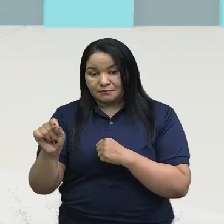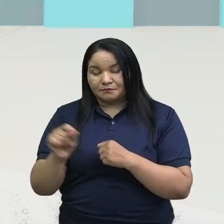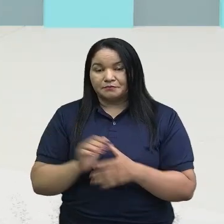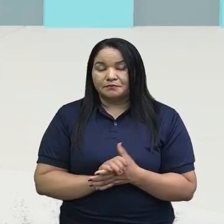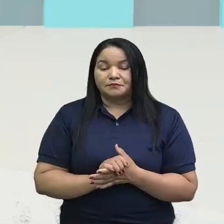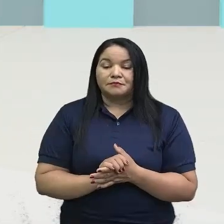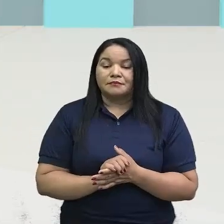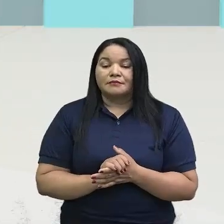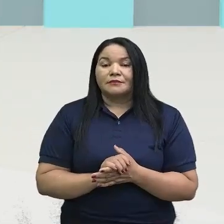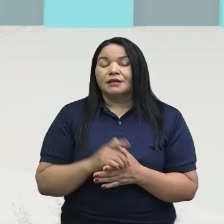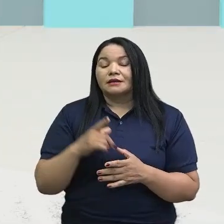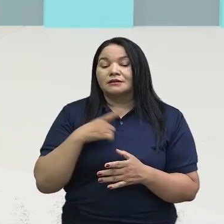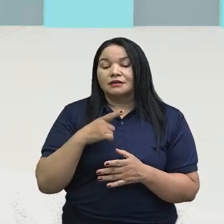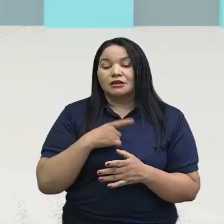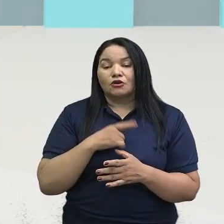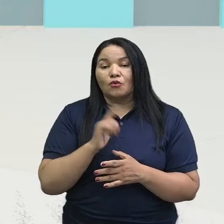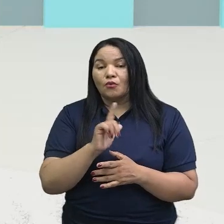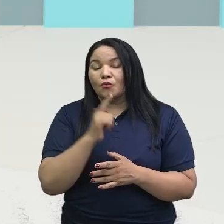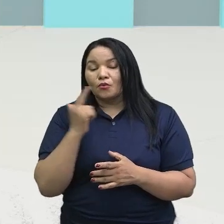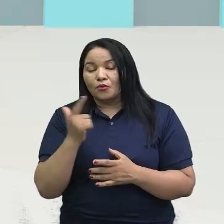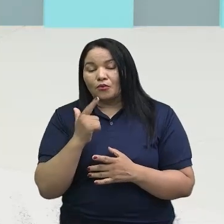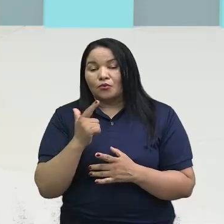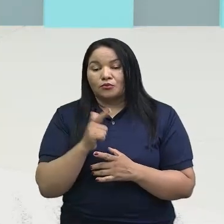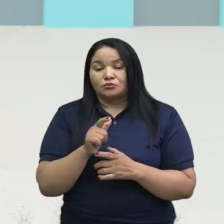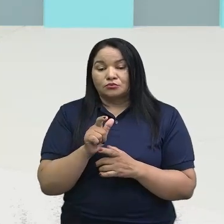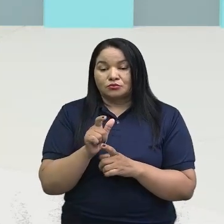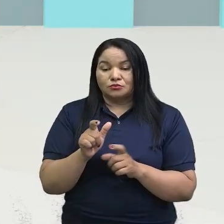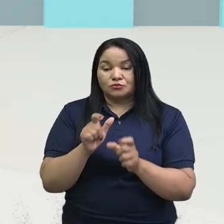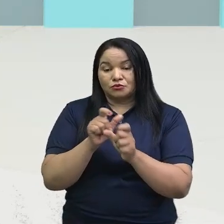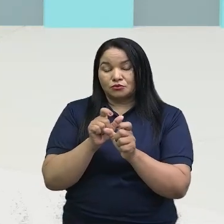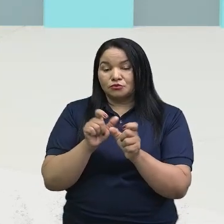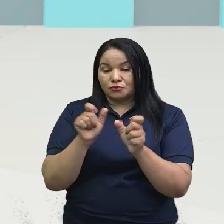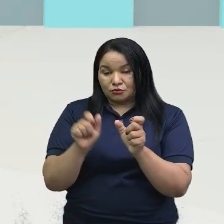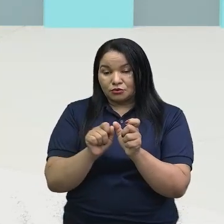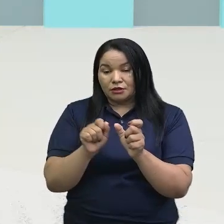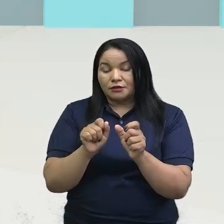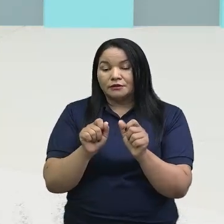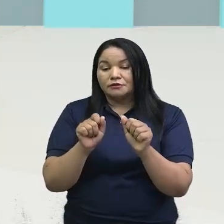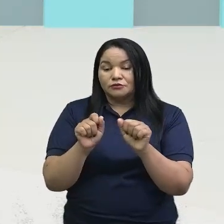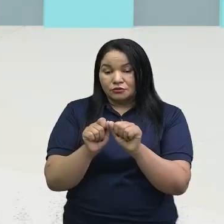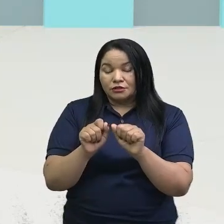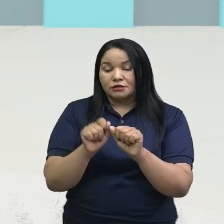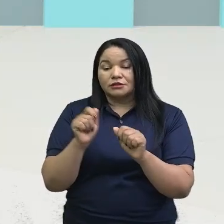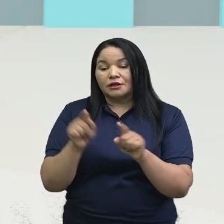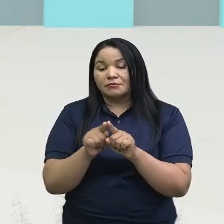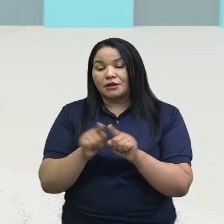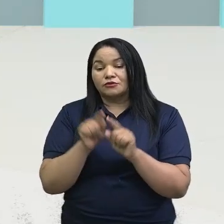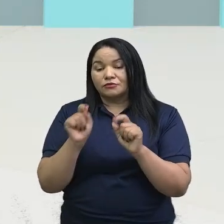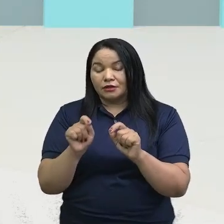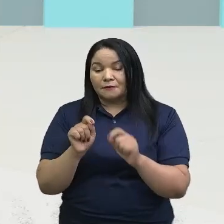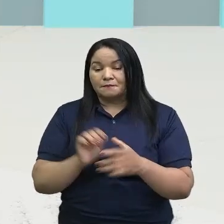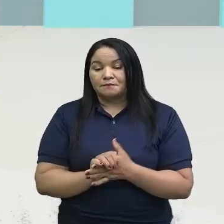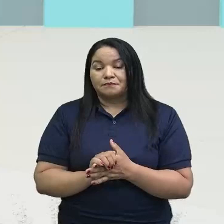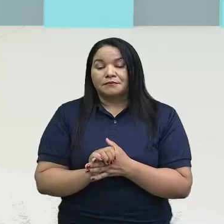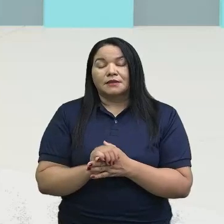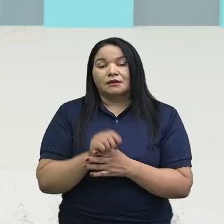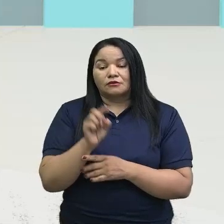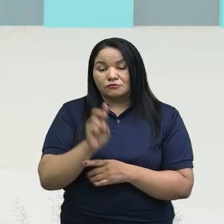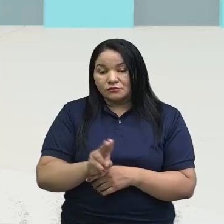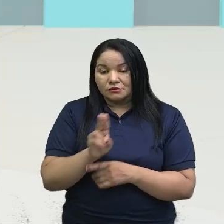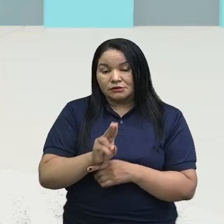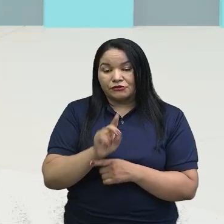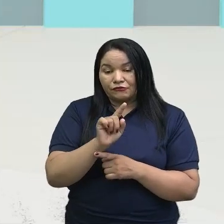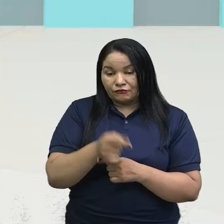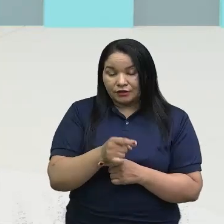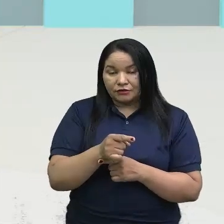como eu tenho um outro sujeito aí nessa oração, logo eu posso utilizar essa vírgula e colocar